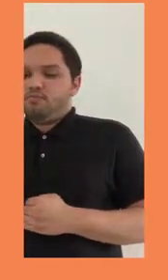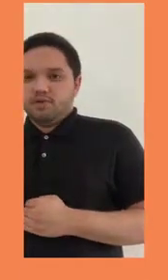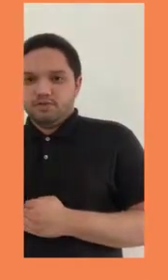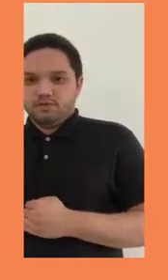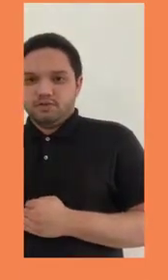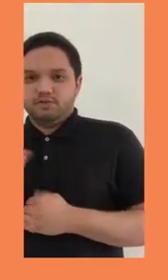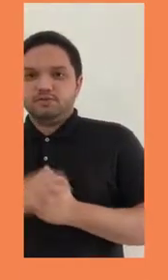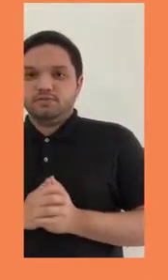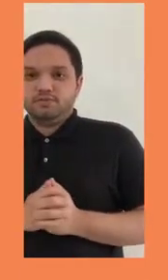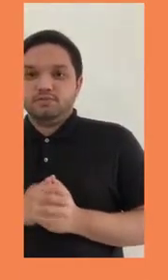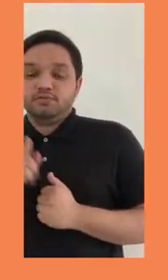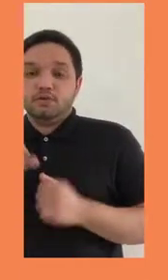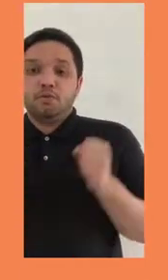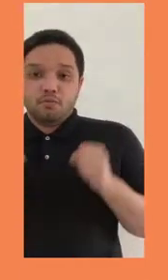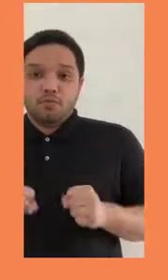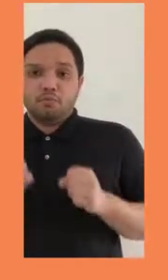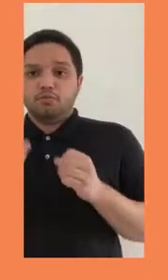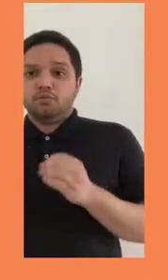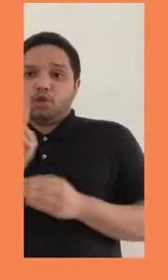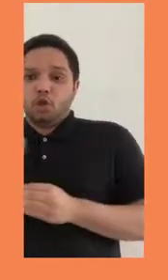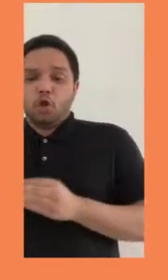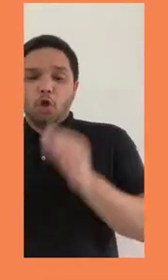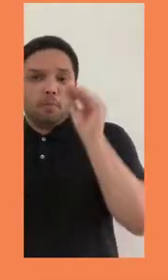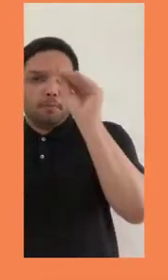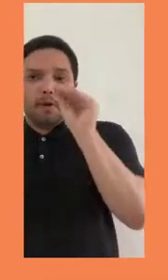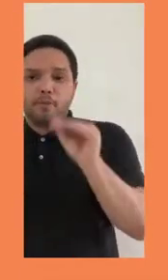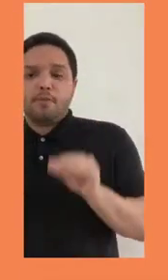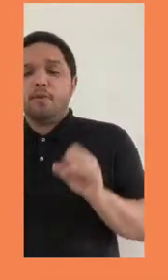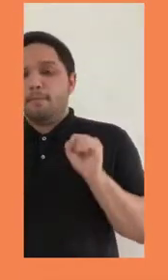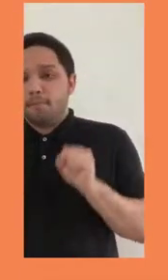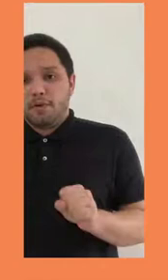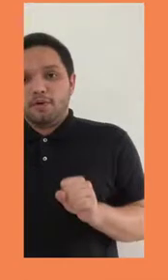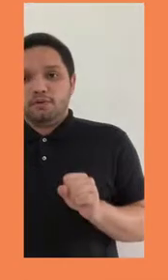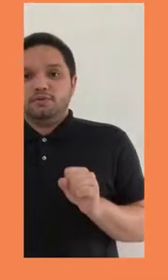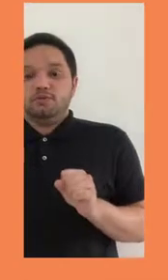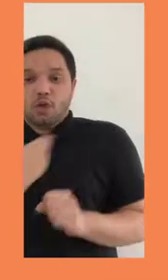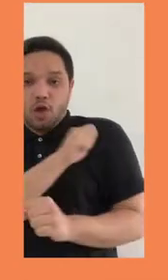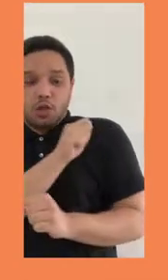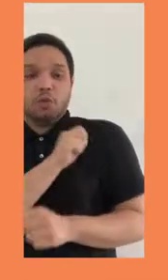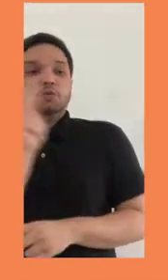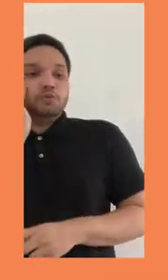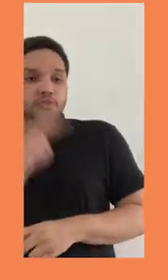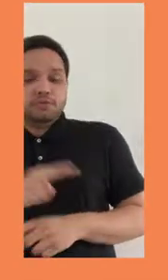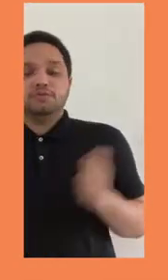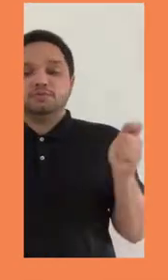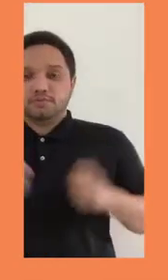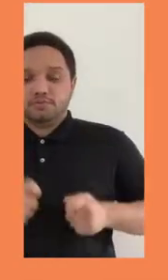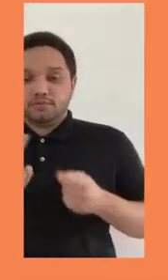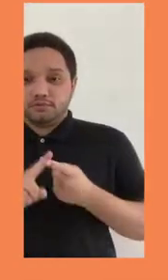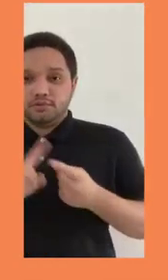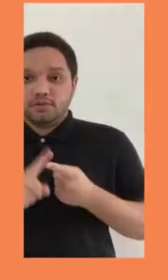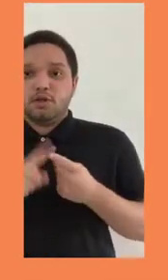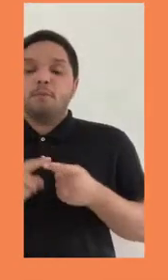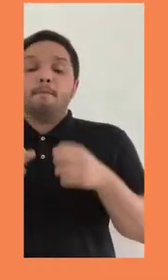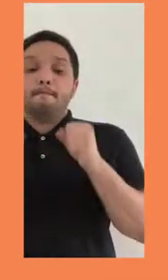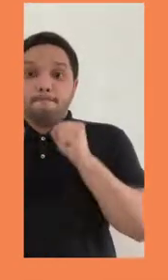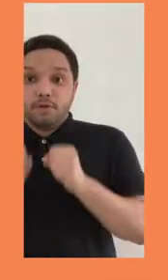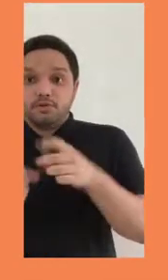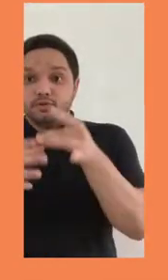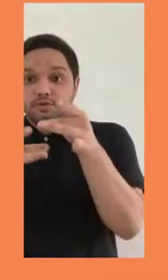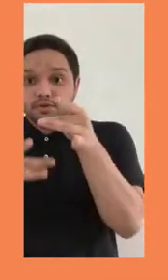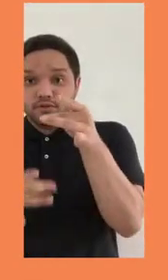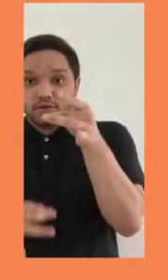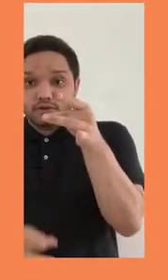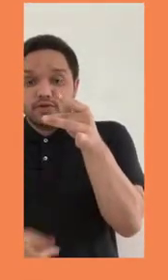5 é o Master of Masters civil quatro só você poderia dar nomes